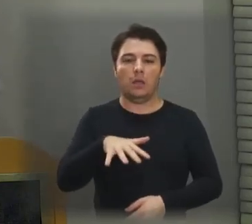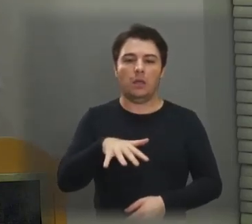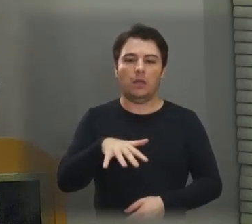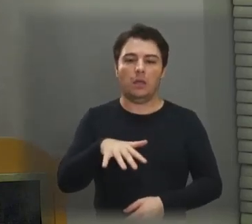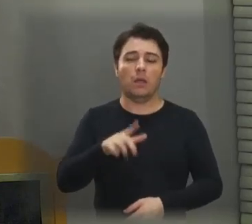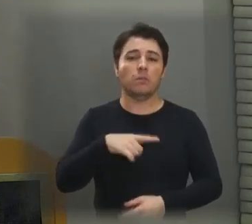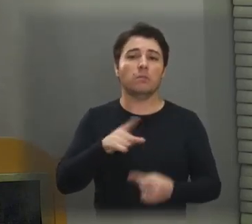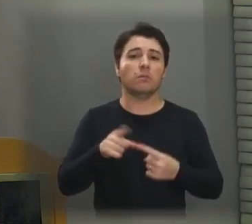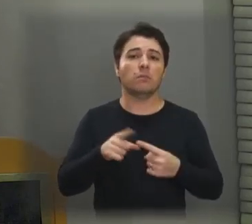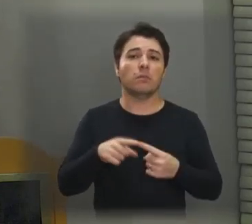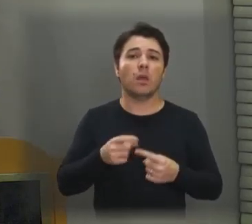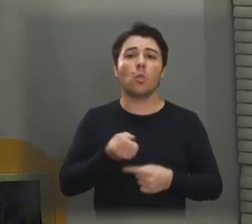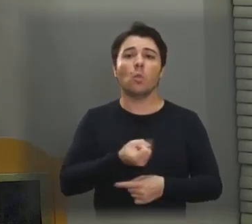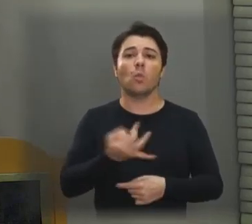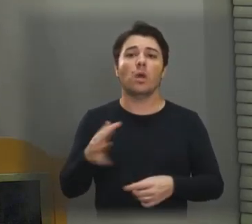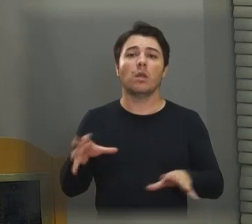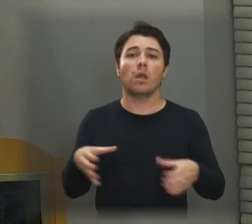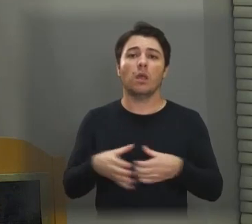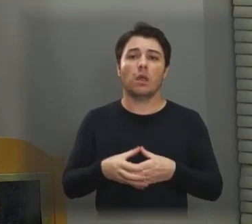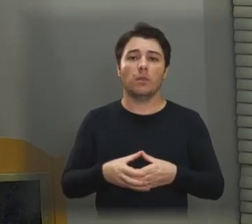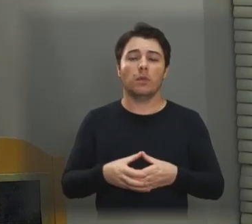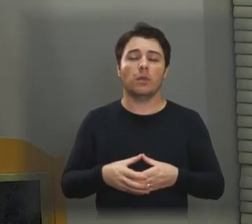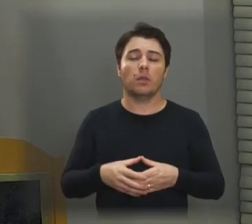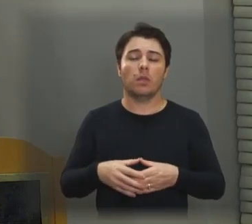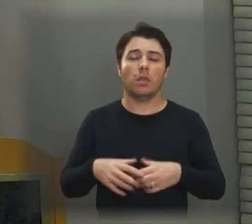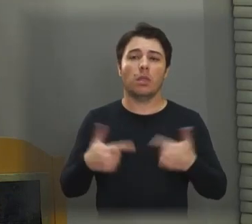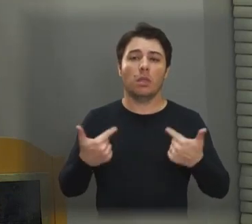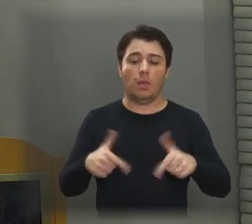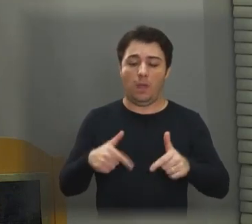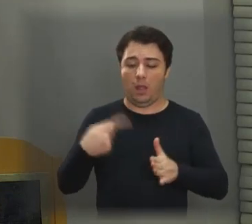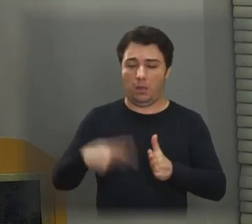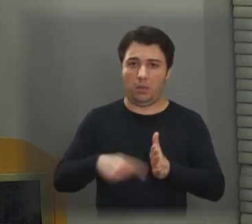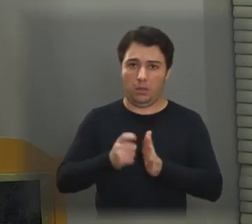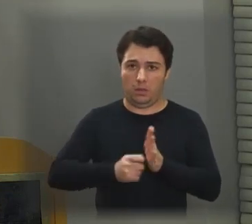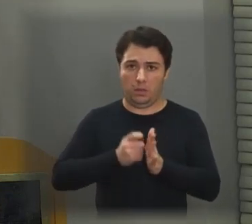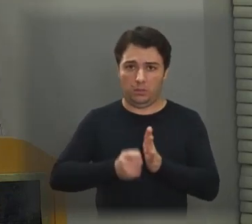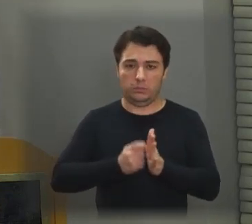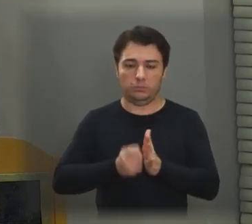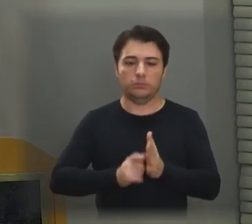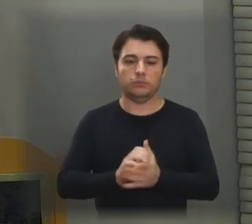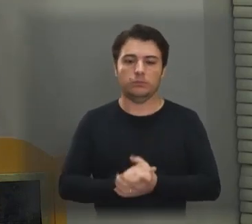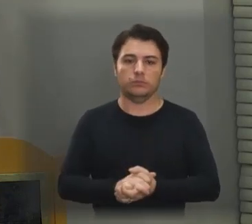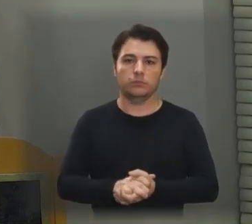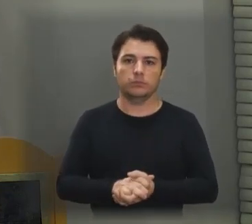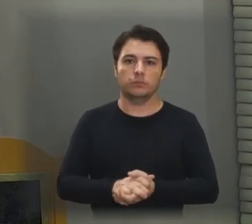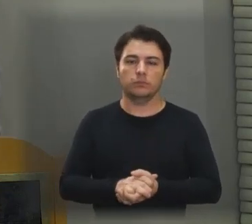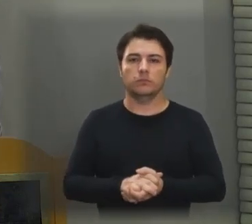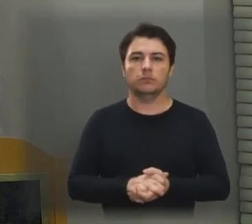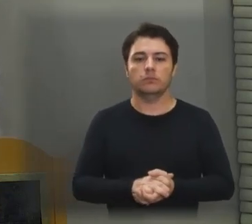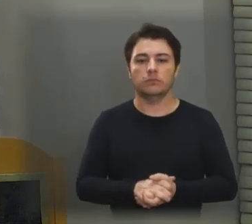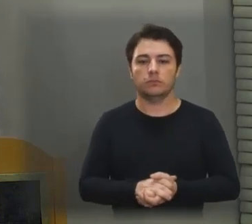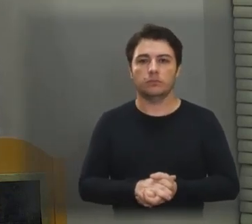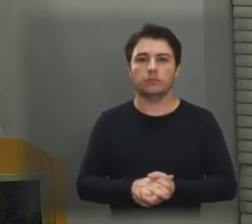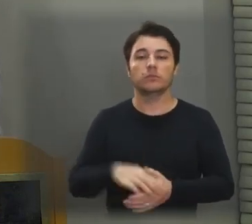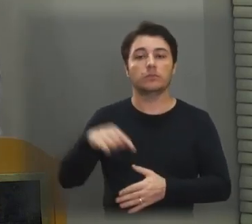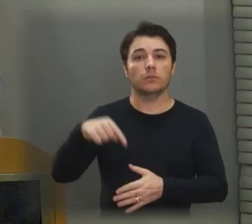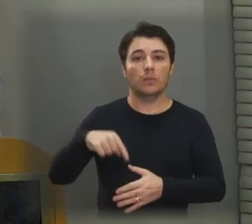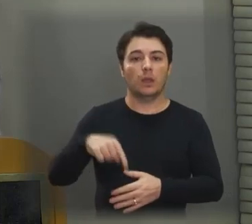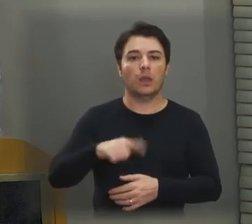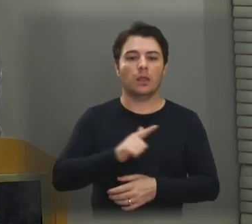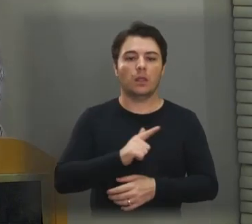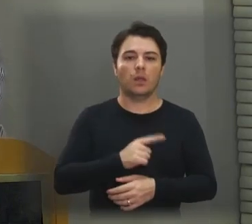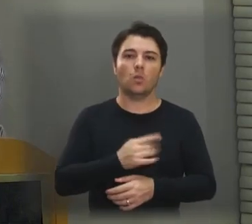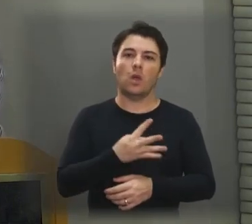A primeira é quantas equipes emergenciais tem Araraquara tá o a quantidade de eletricista no